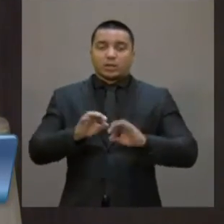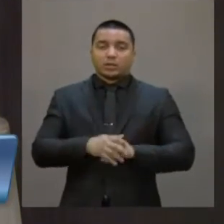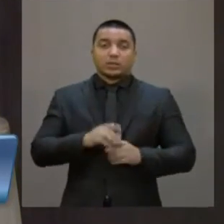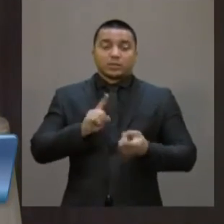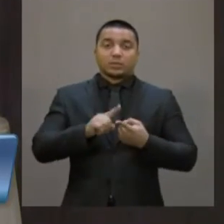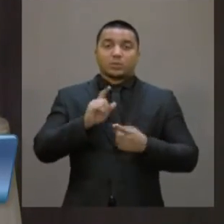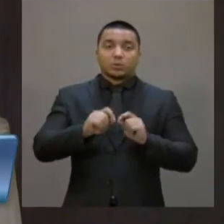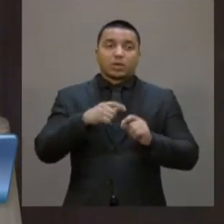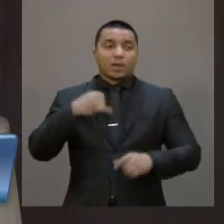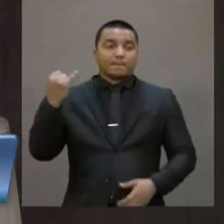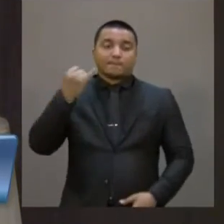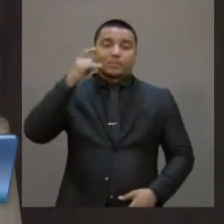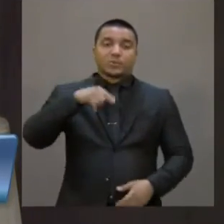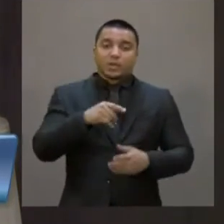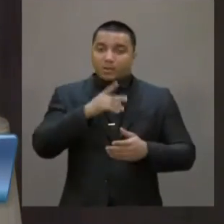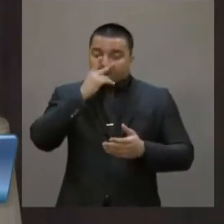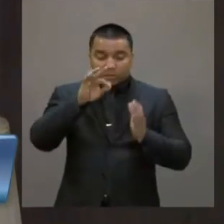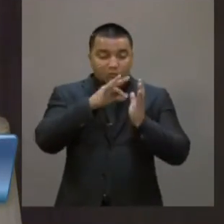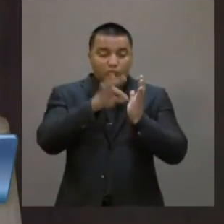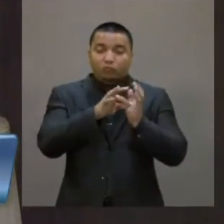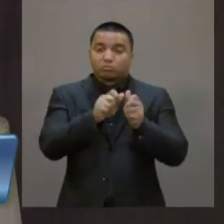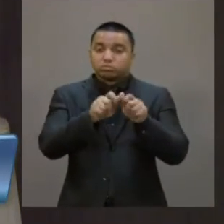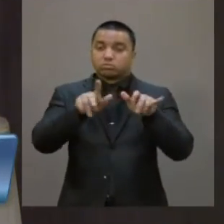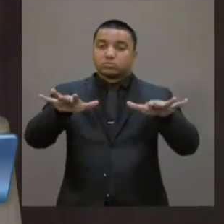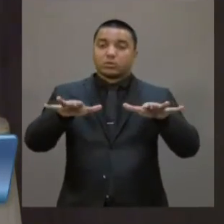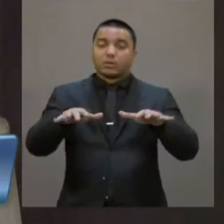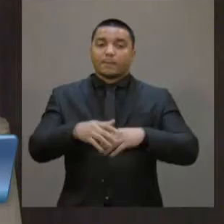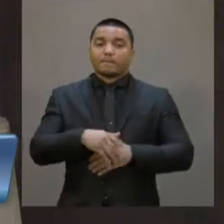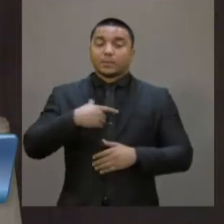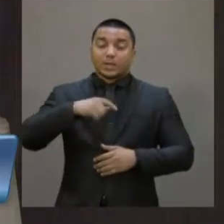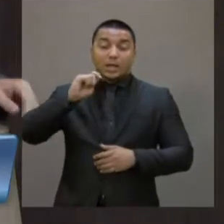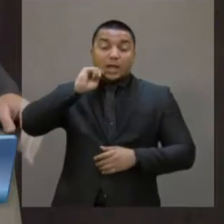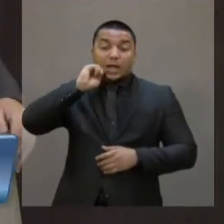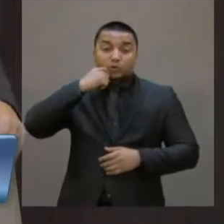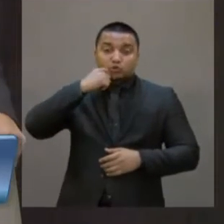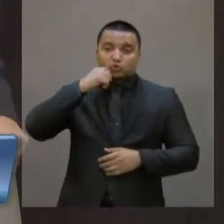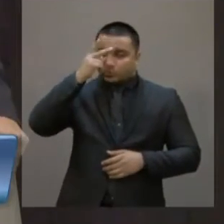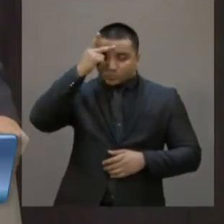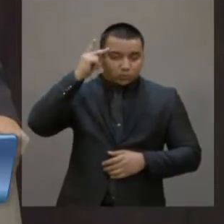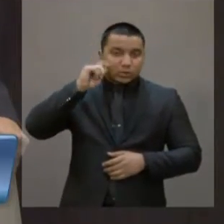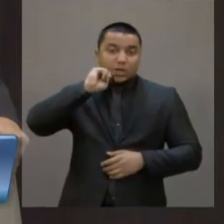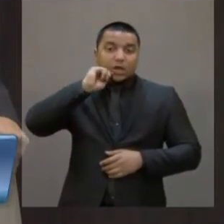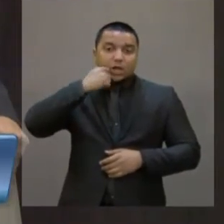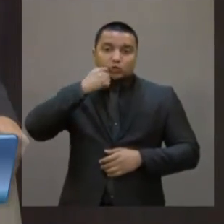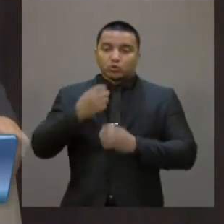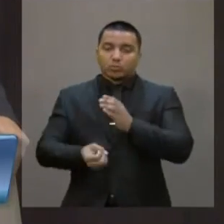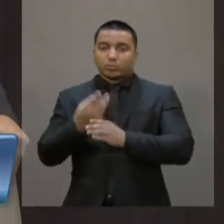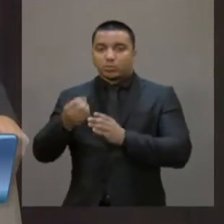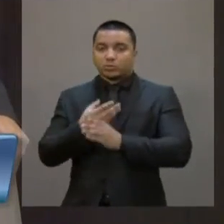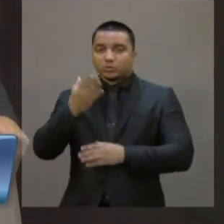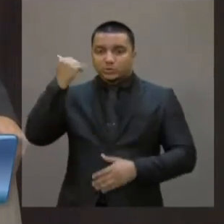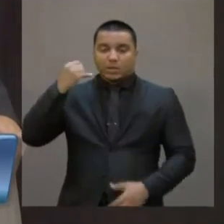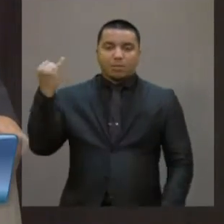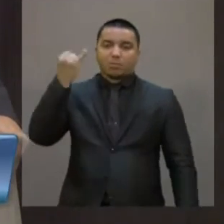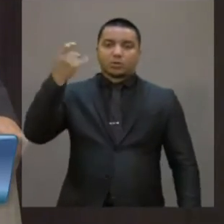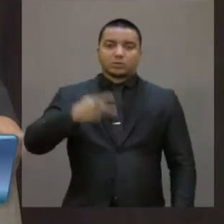e que são fundamentais para a polinização. Veja, o produtor de caju, que está me ouvindo agora e sabe que o caju é super